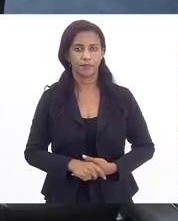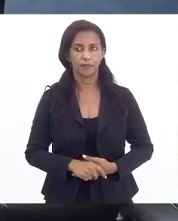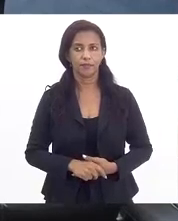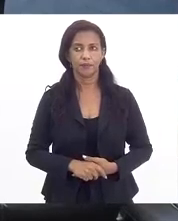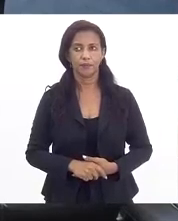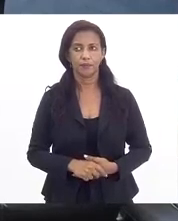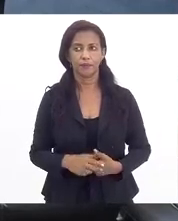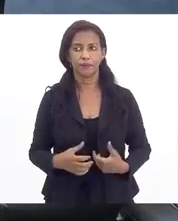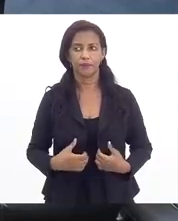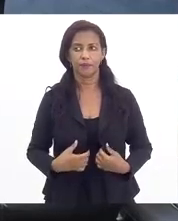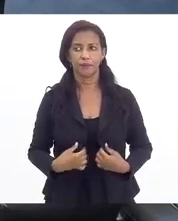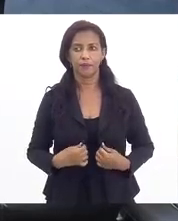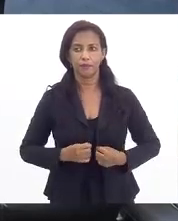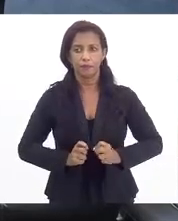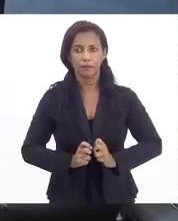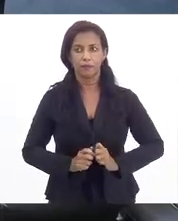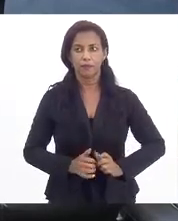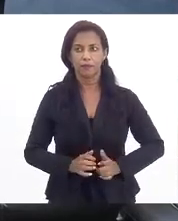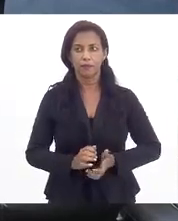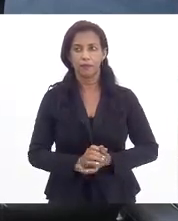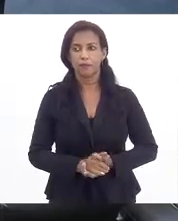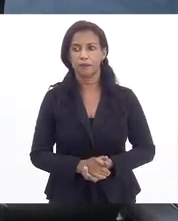E aí